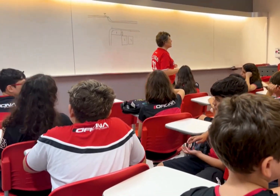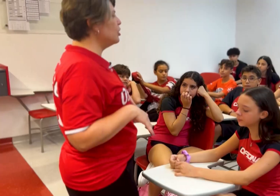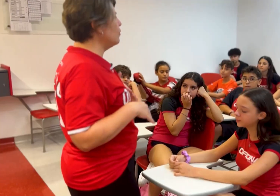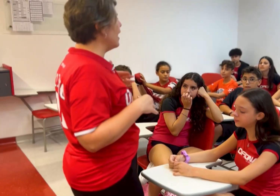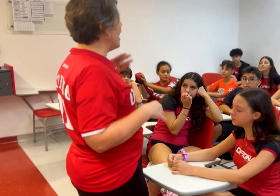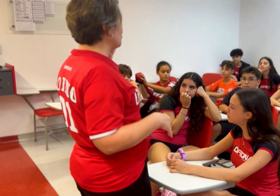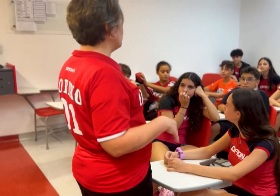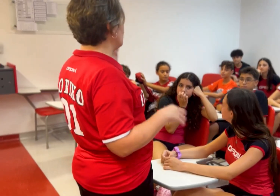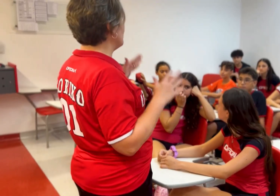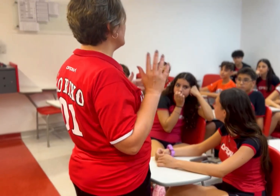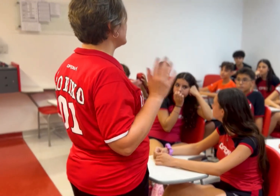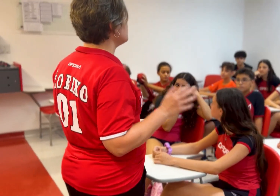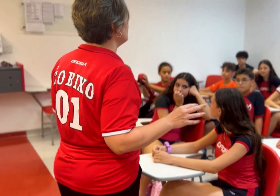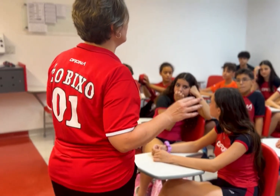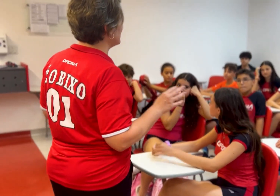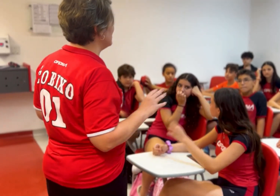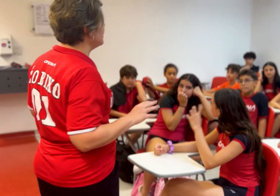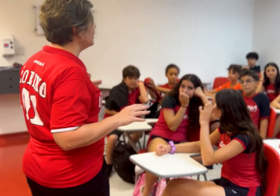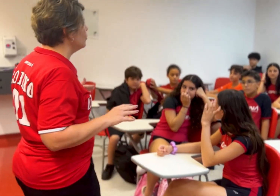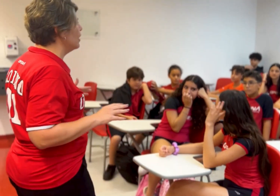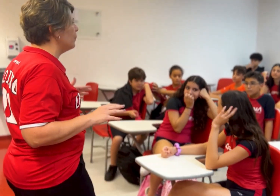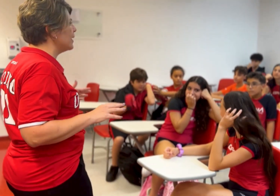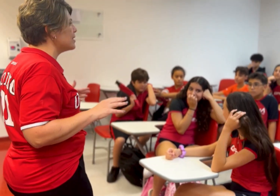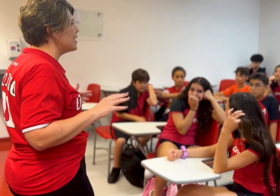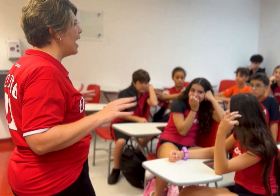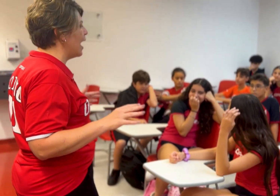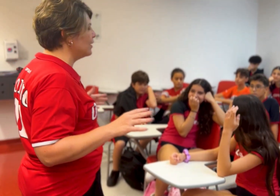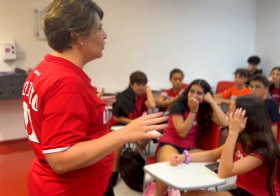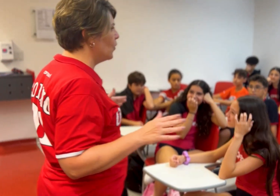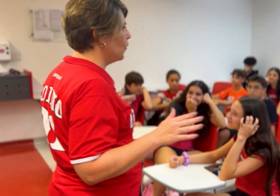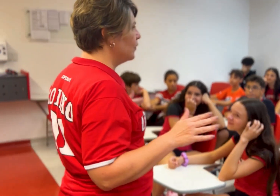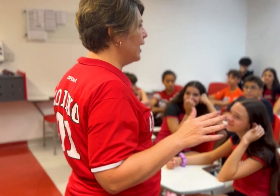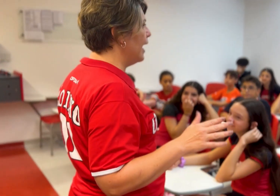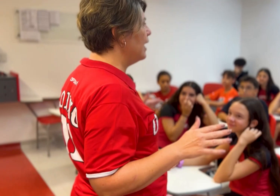ou aqueles pais que desde quando eram bebês já faz aquela